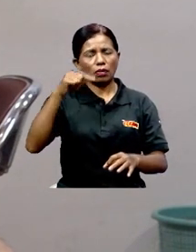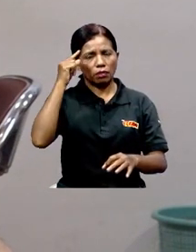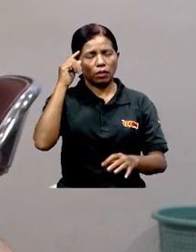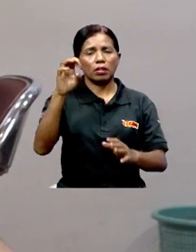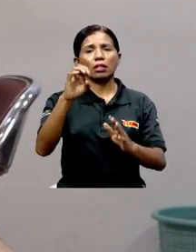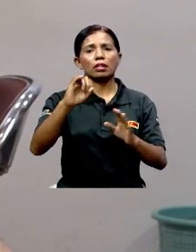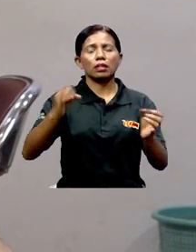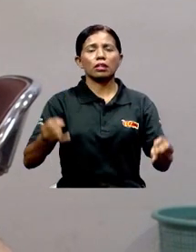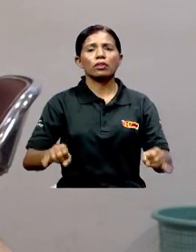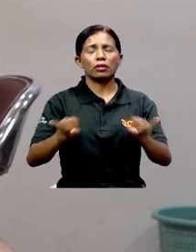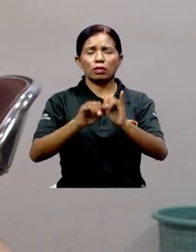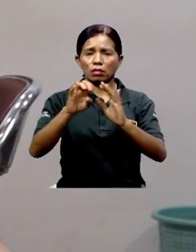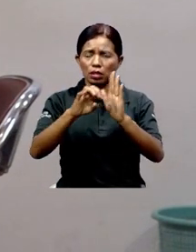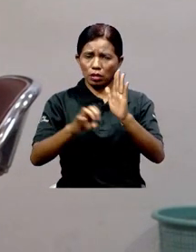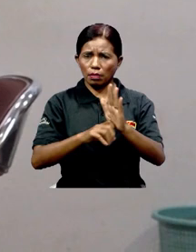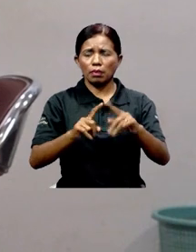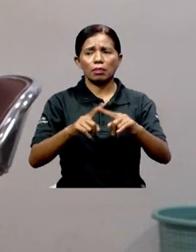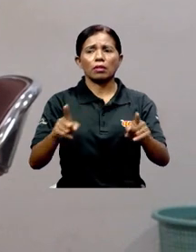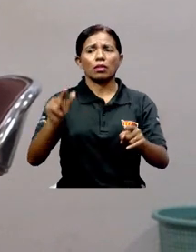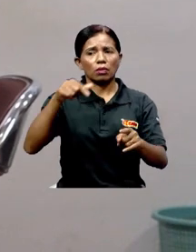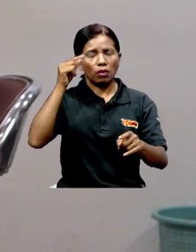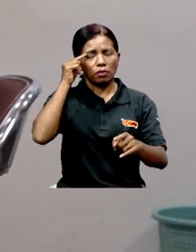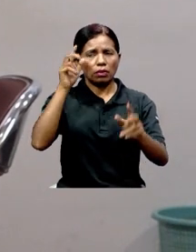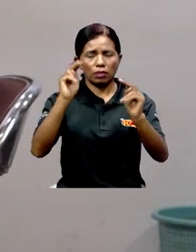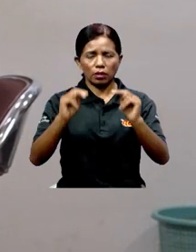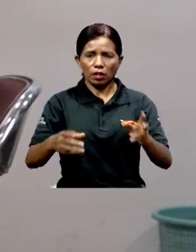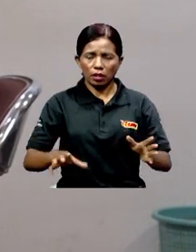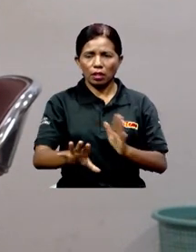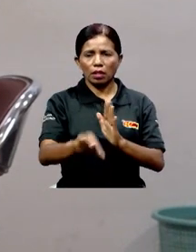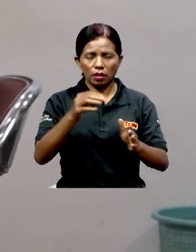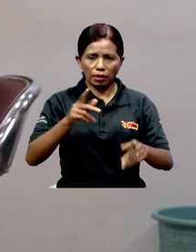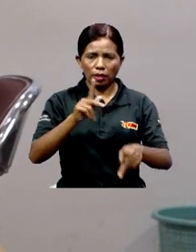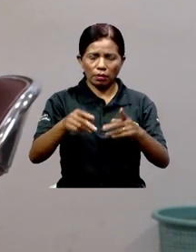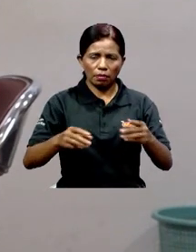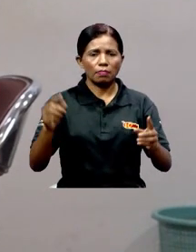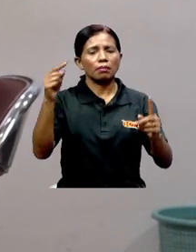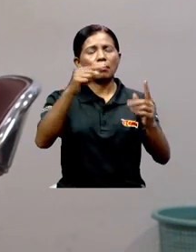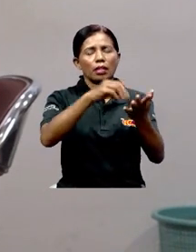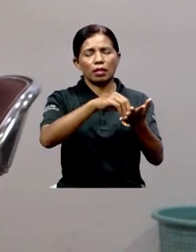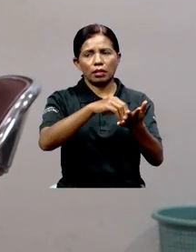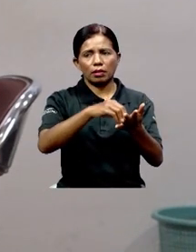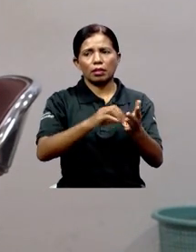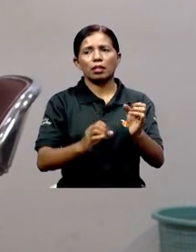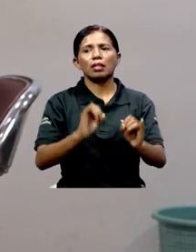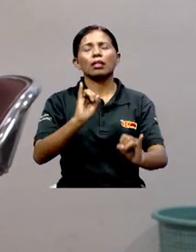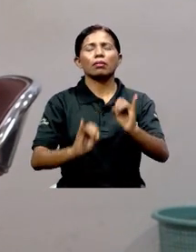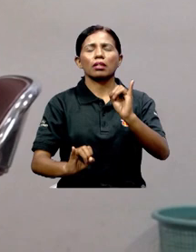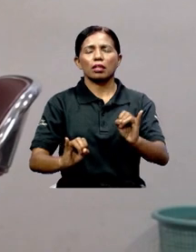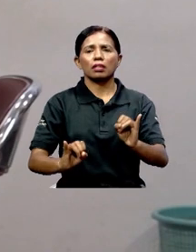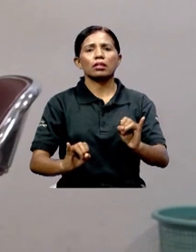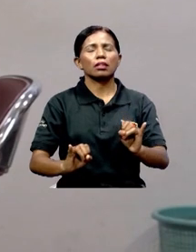nia. Mas bem, estou ponto ir, governo vai ter que indicar o nível é uma baixa ba, né? Independência vai cair nem ainda,